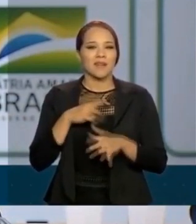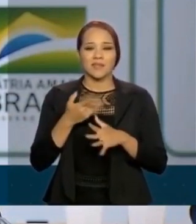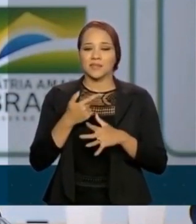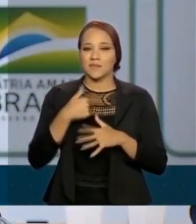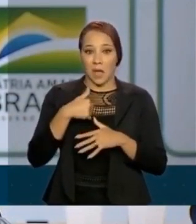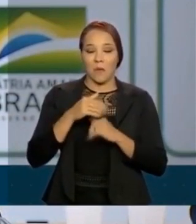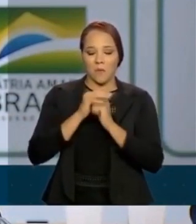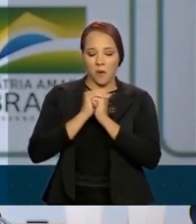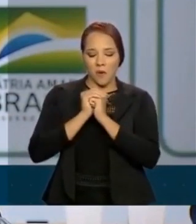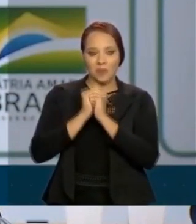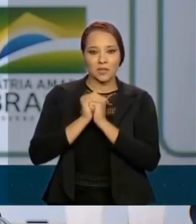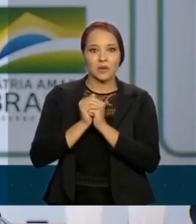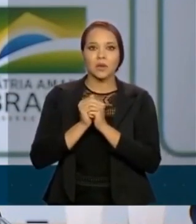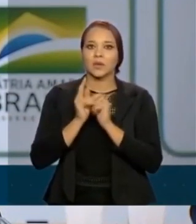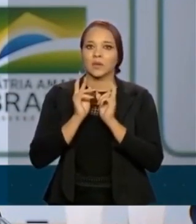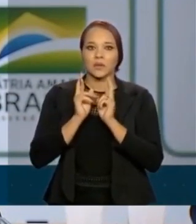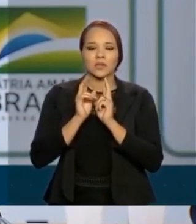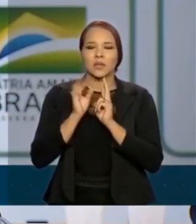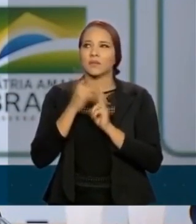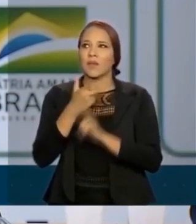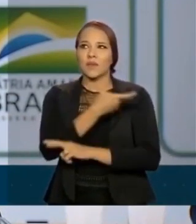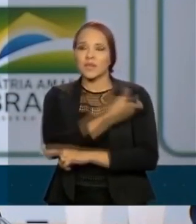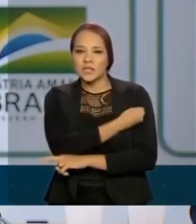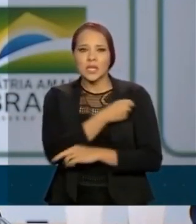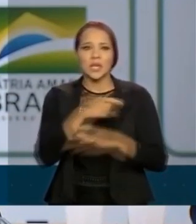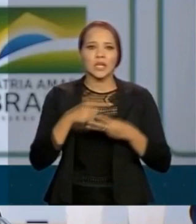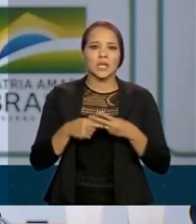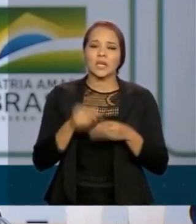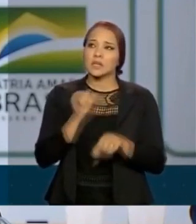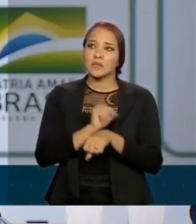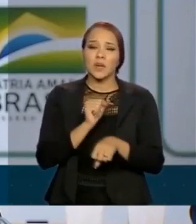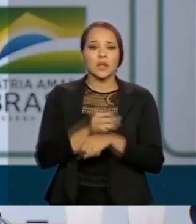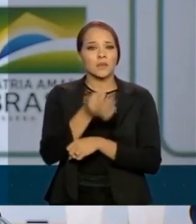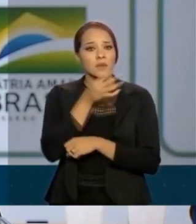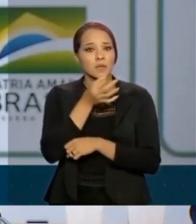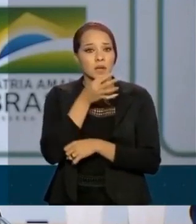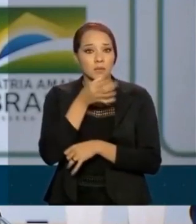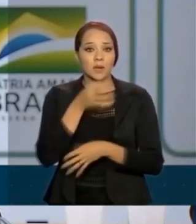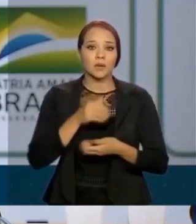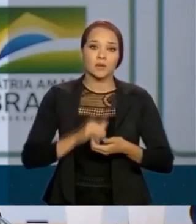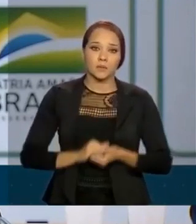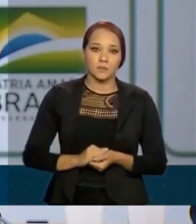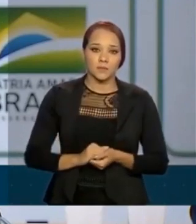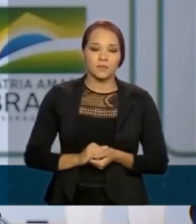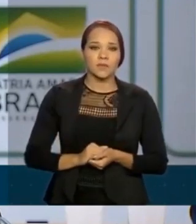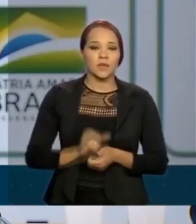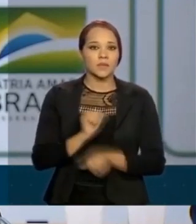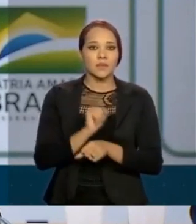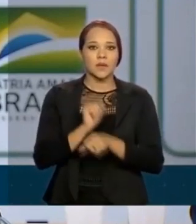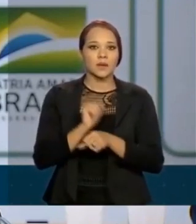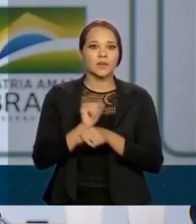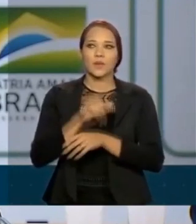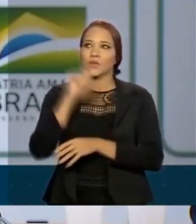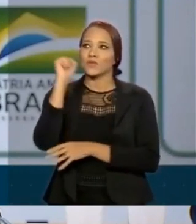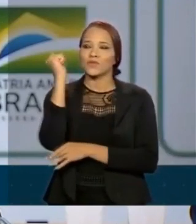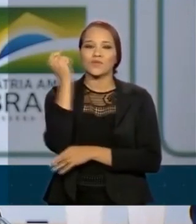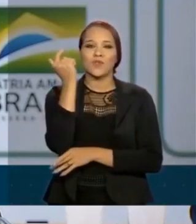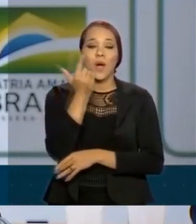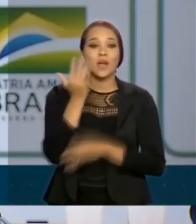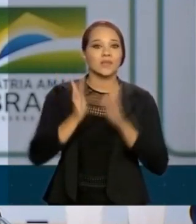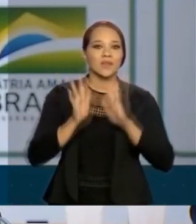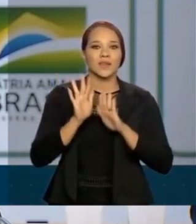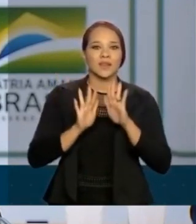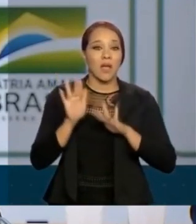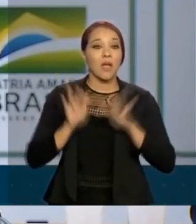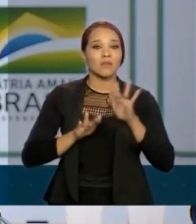nas minhas orações, esperando uma vacina, esperando um medicamento, esperando que o sol tropical... Eu fico